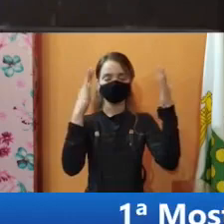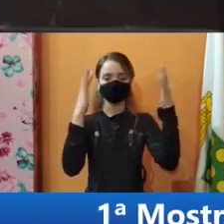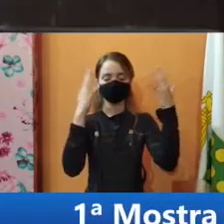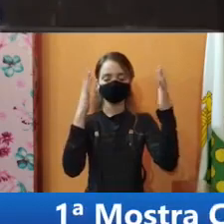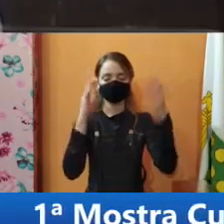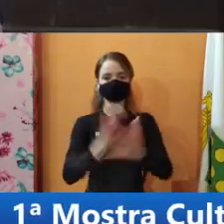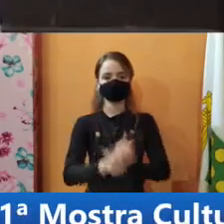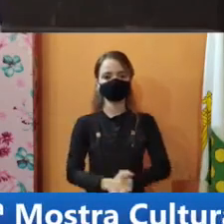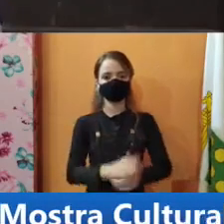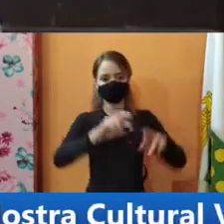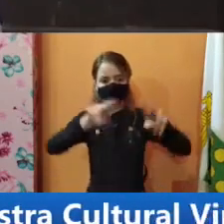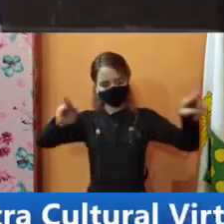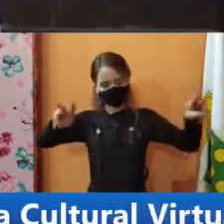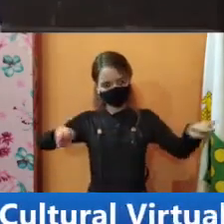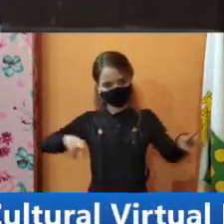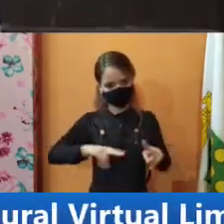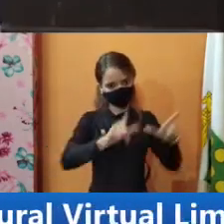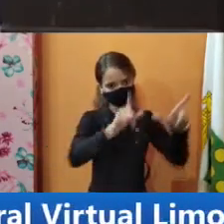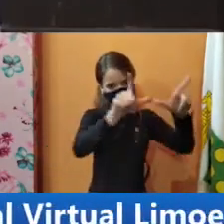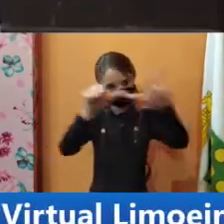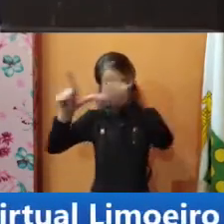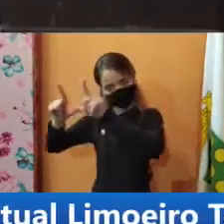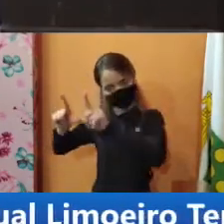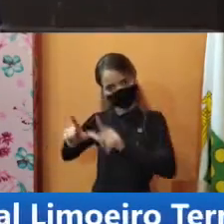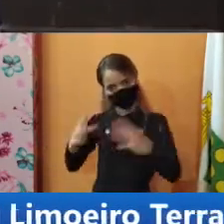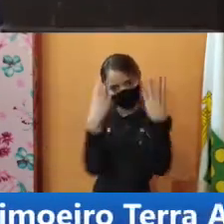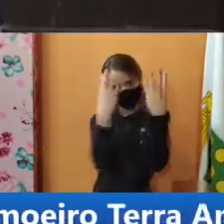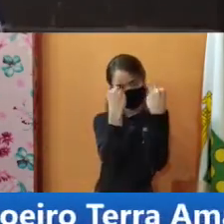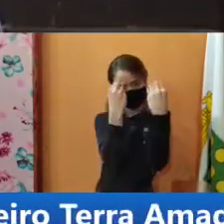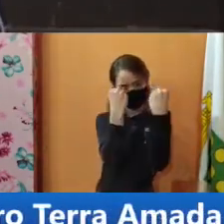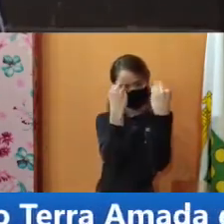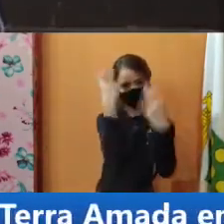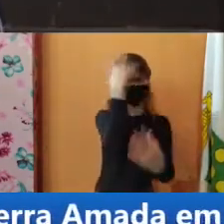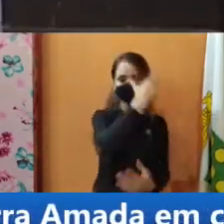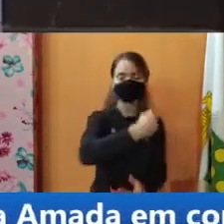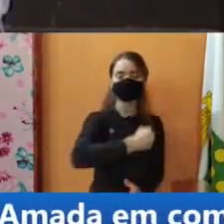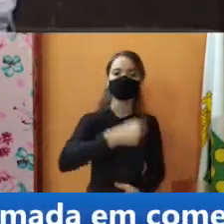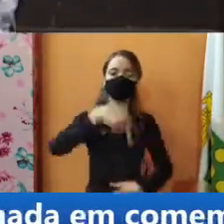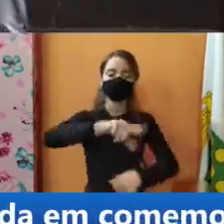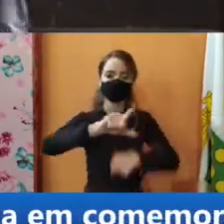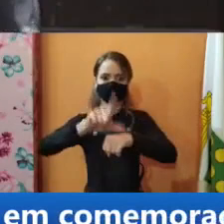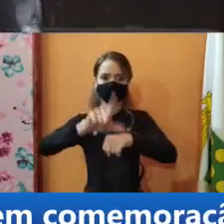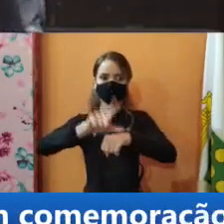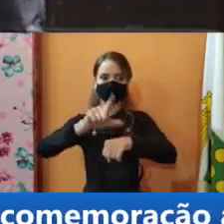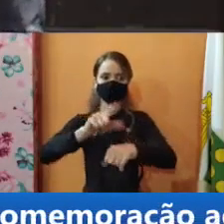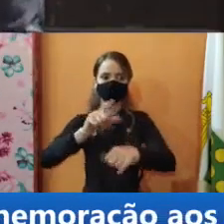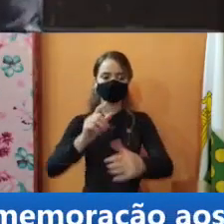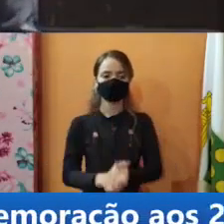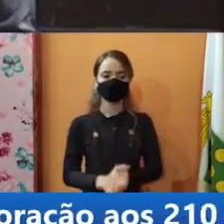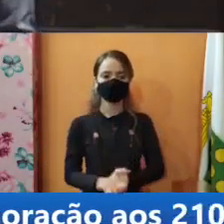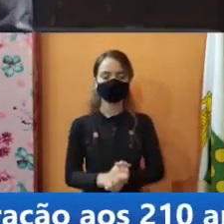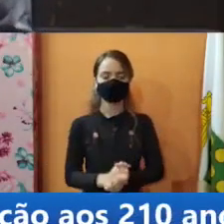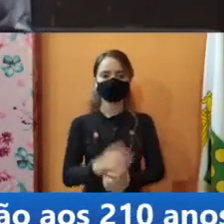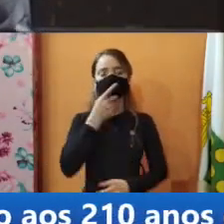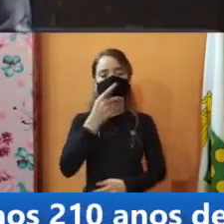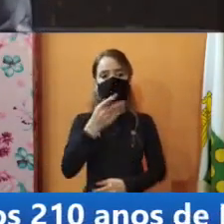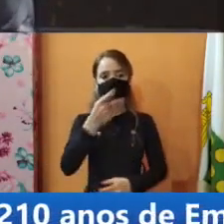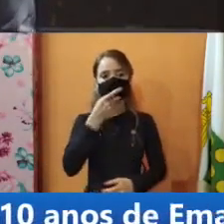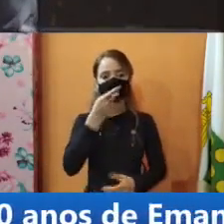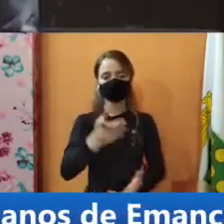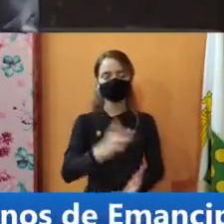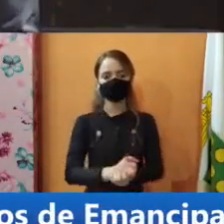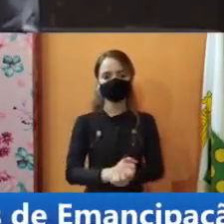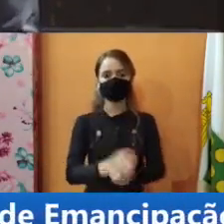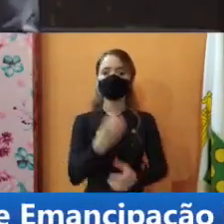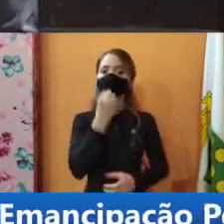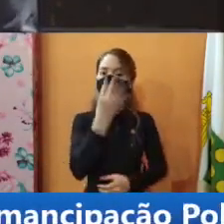nossa cidade. Várias exposições fotográficas, e ele retrata muito bem a nossa cidade. Deixa eu ver tu falando aí, Wilker. Fala aí pra gente ouvir.